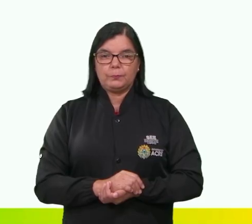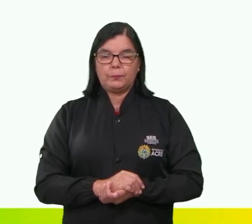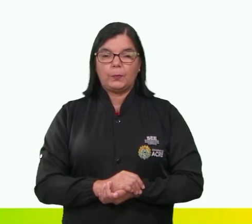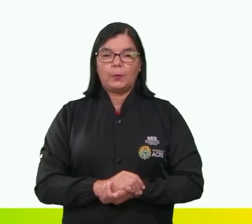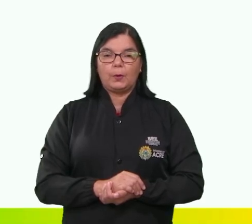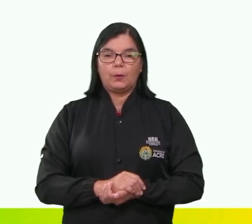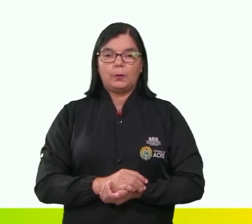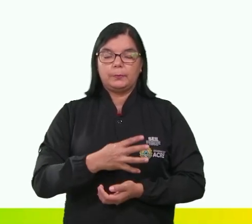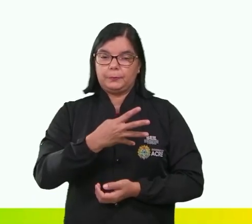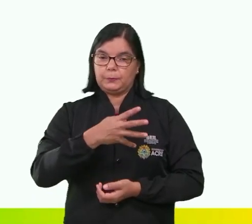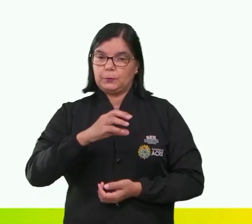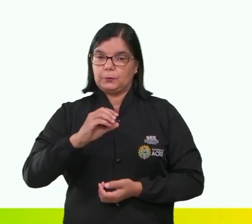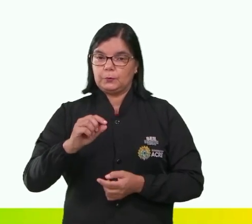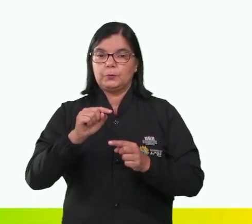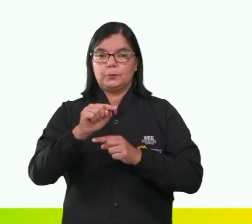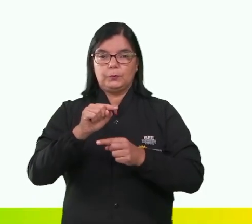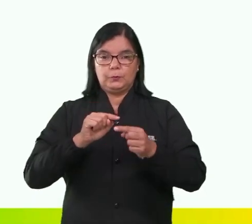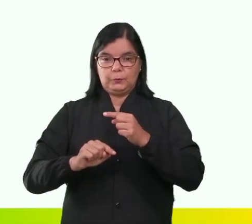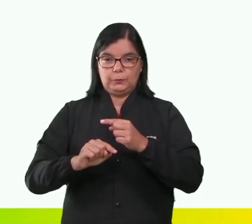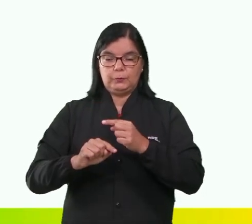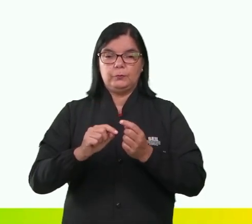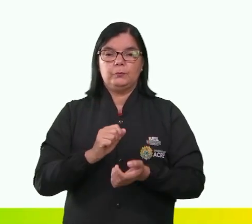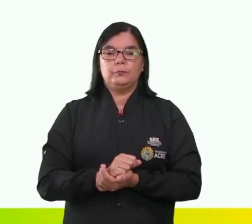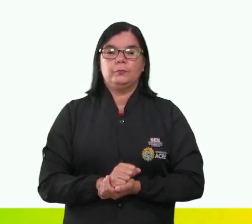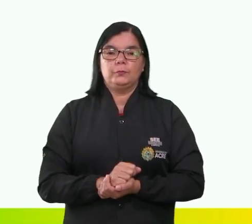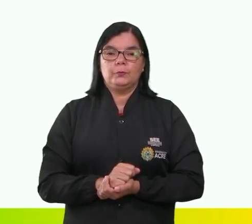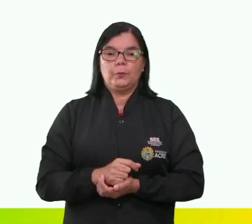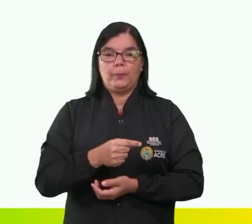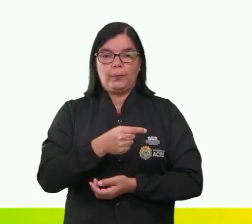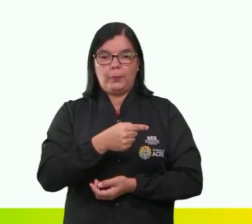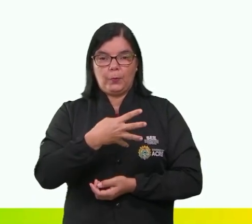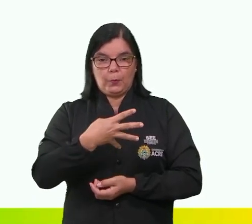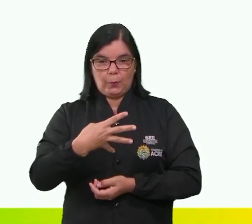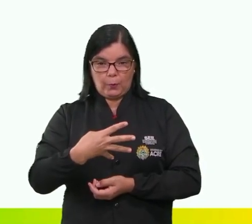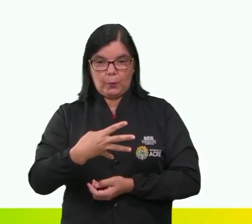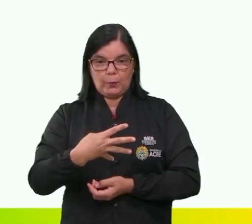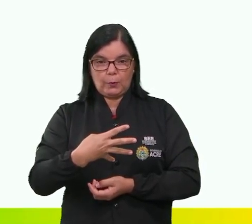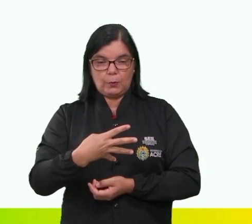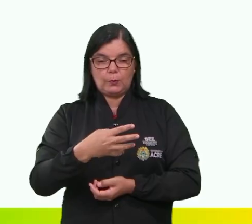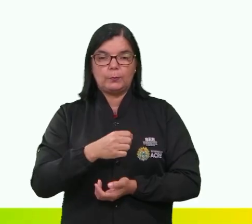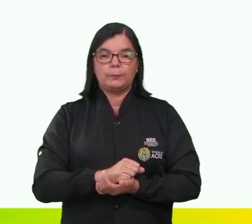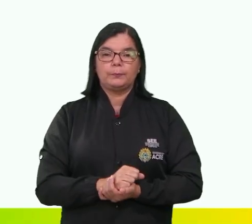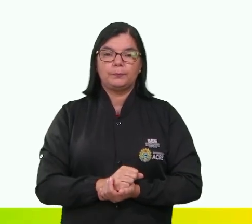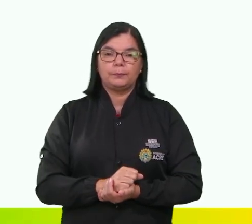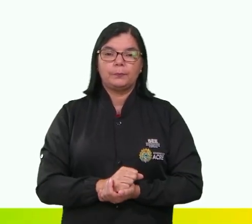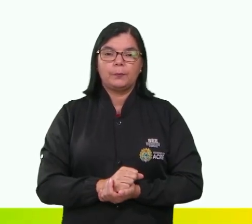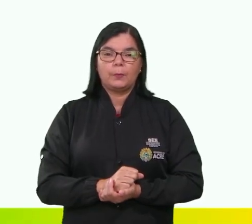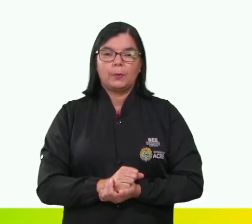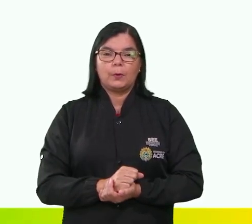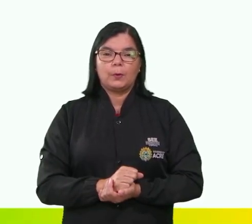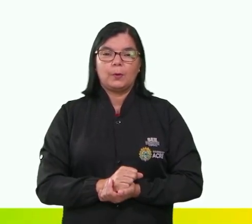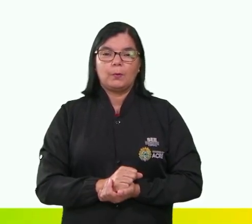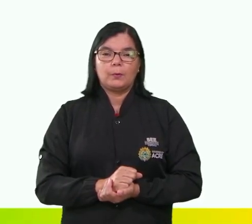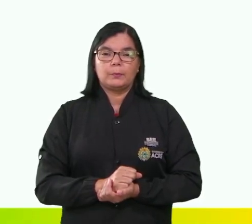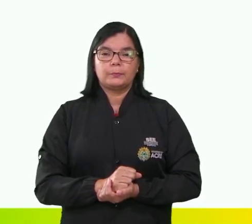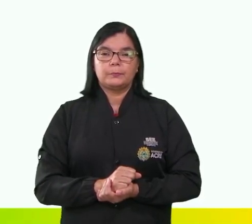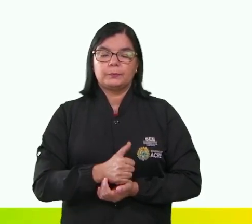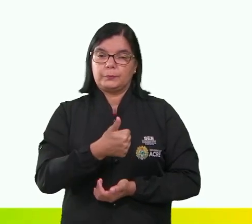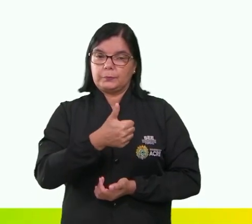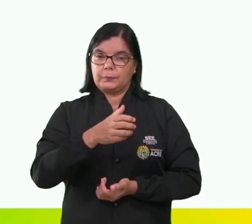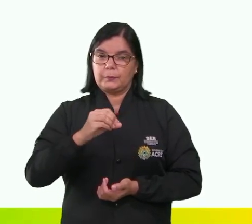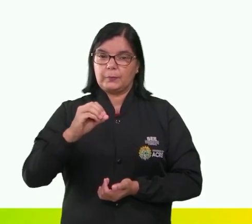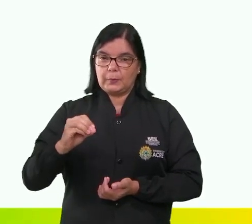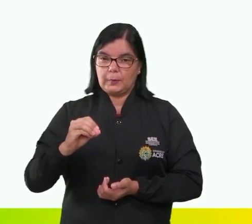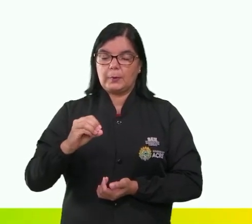nós vamos ter 400 sobre 4, o menos com menos aqui vai dar mais, que é igual a